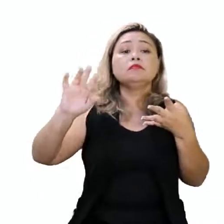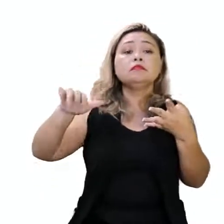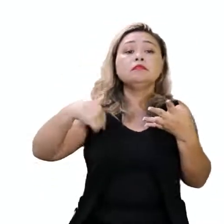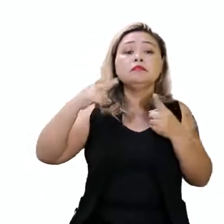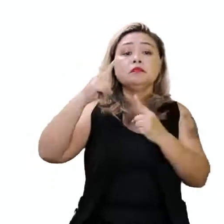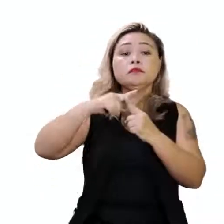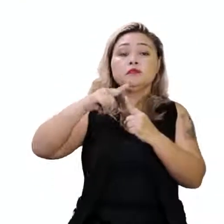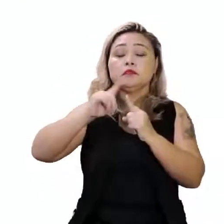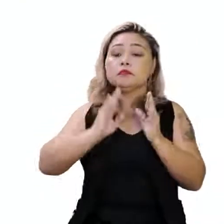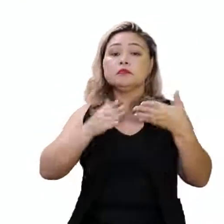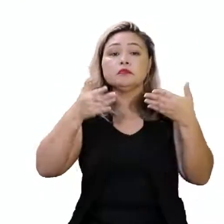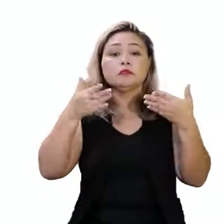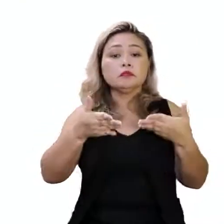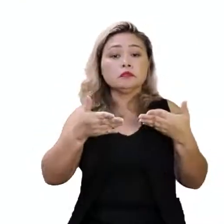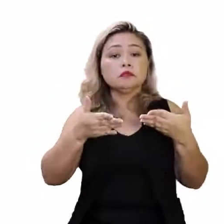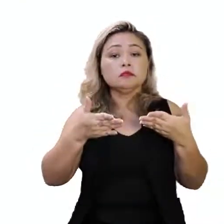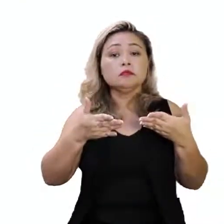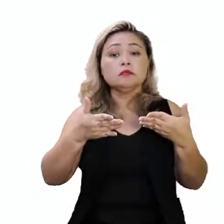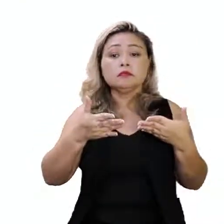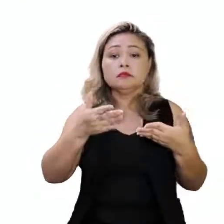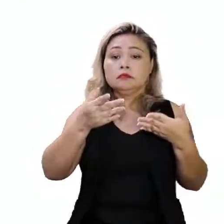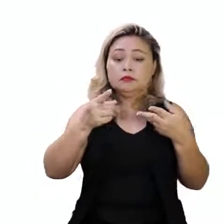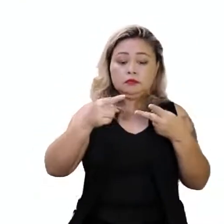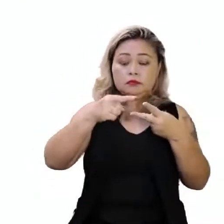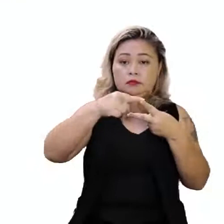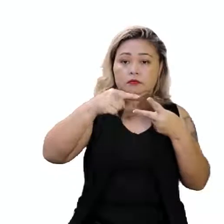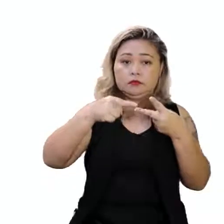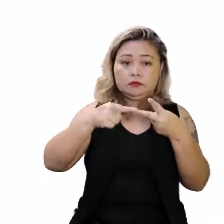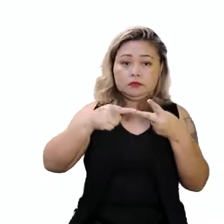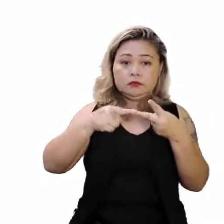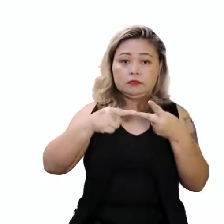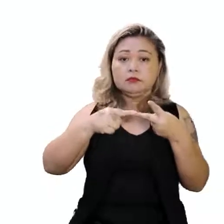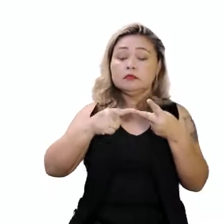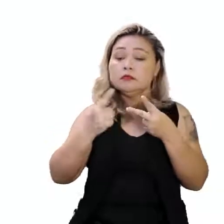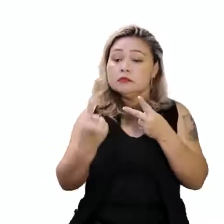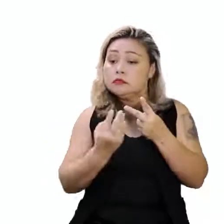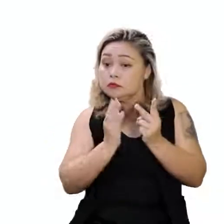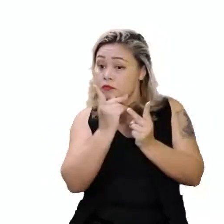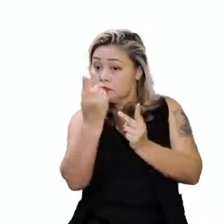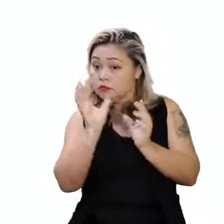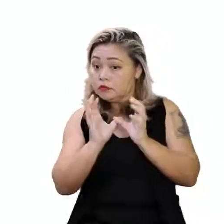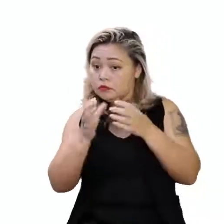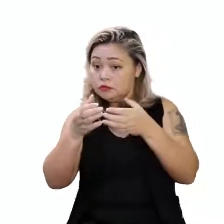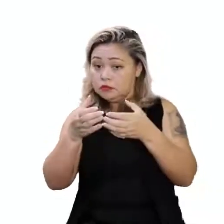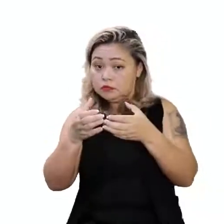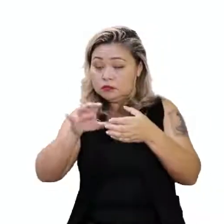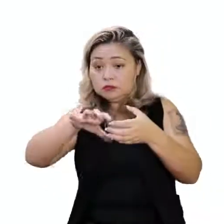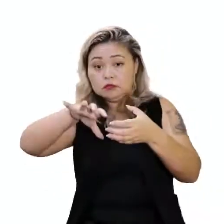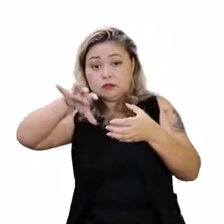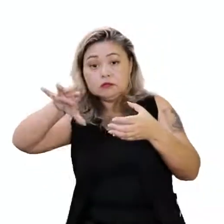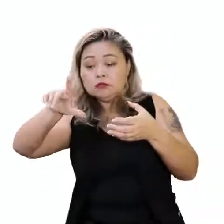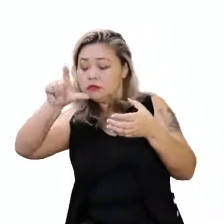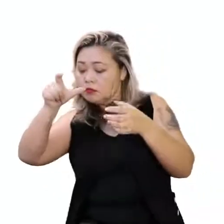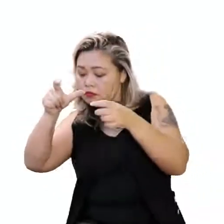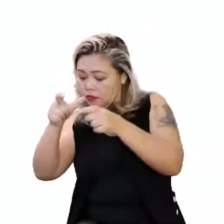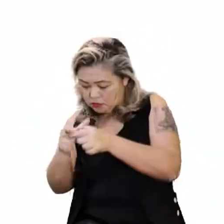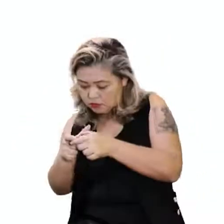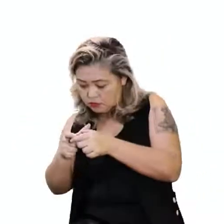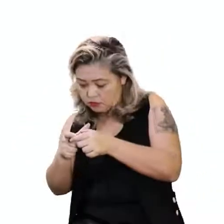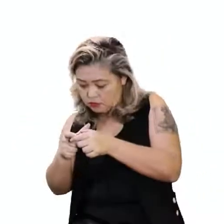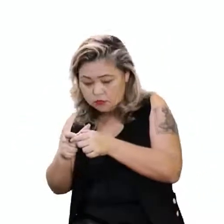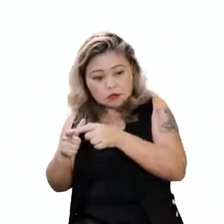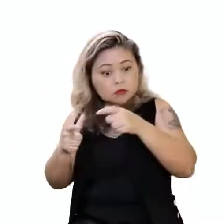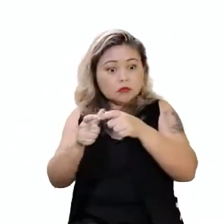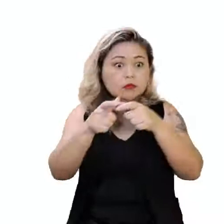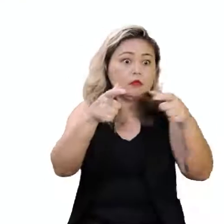É um tipo de especiação alopátrica ou parapátrica em que uma das populações isoladas ela é bem